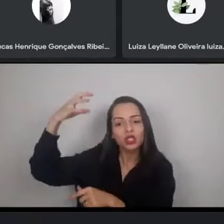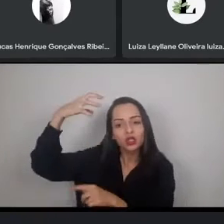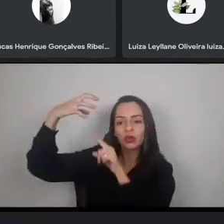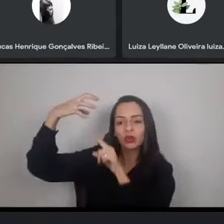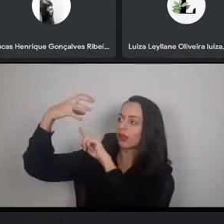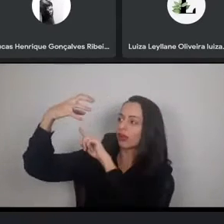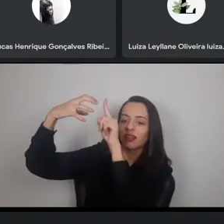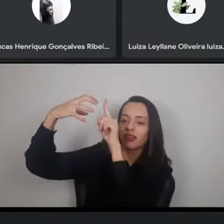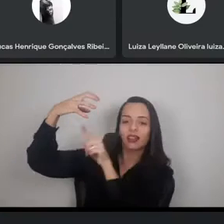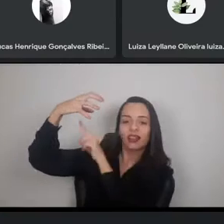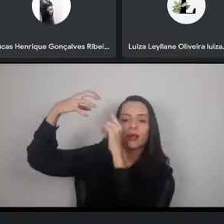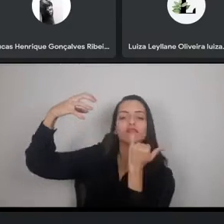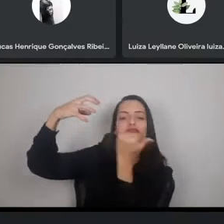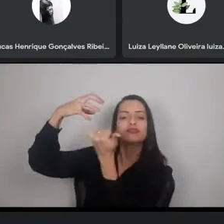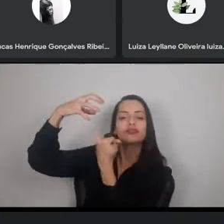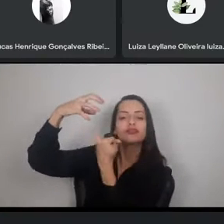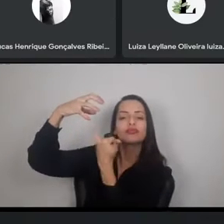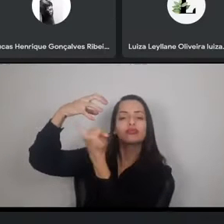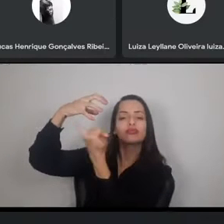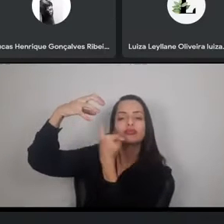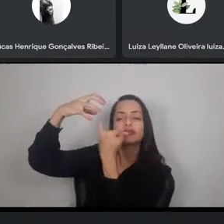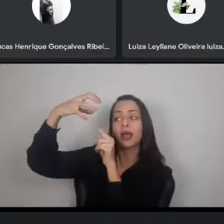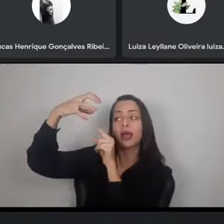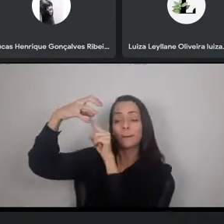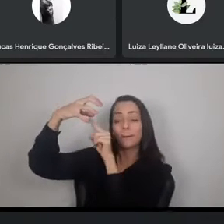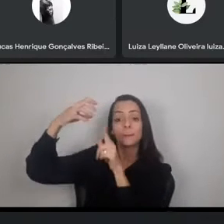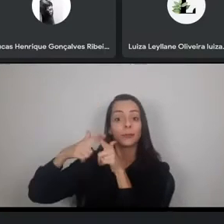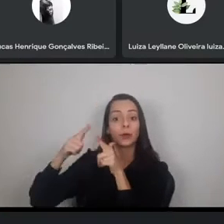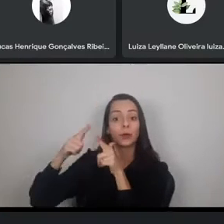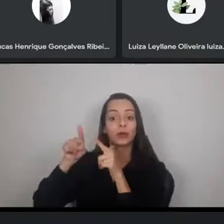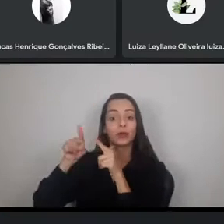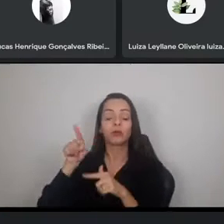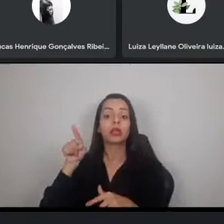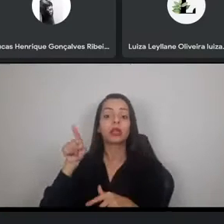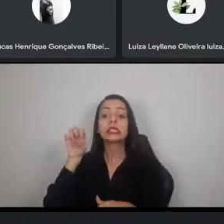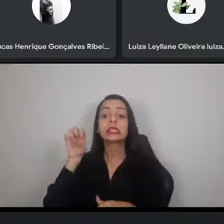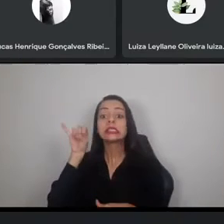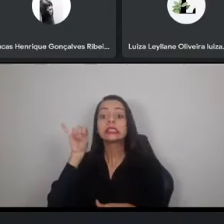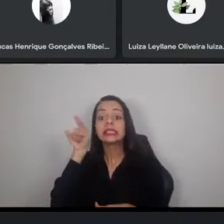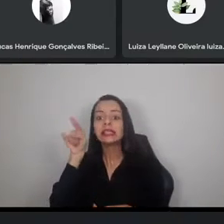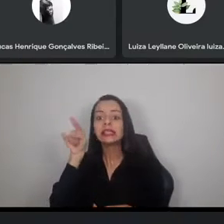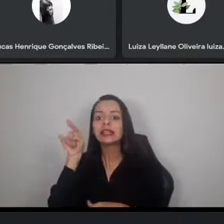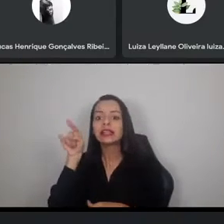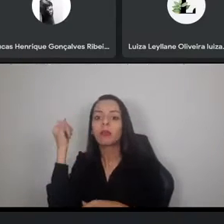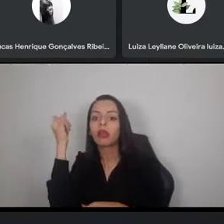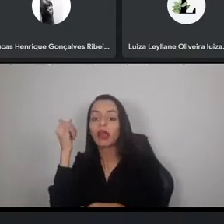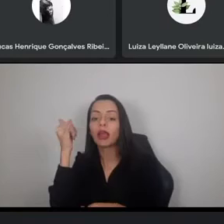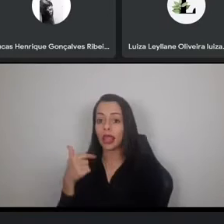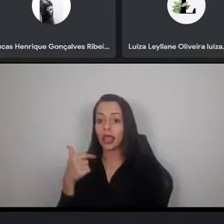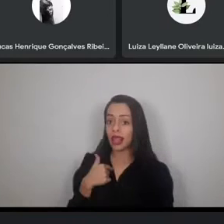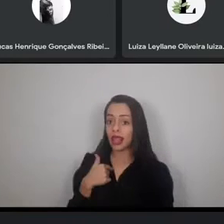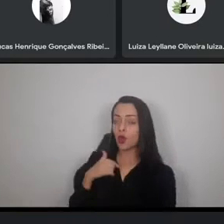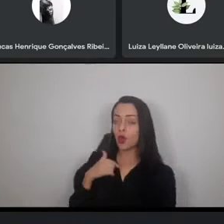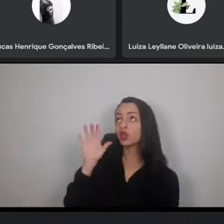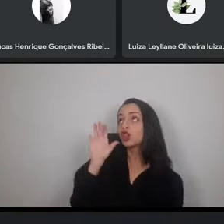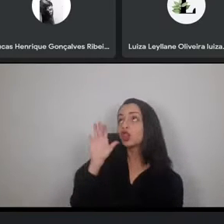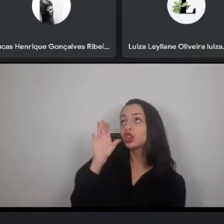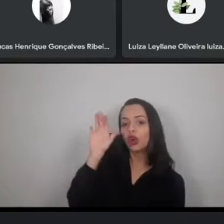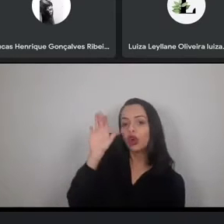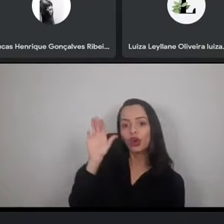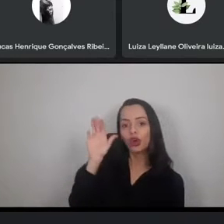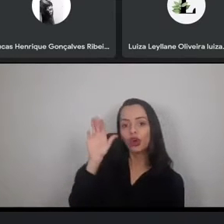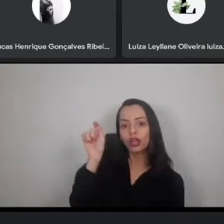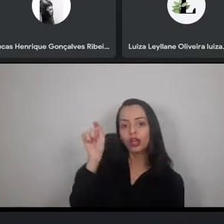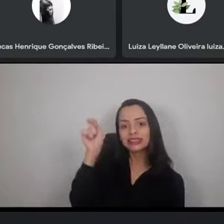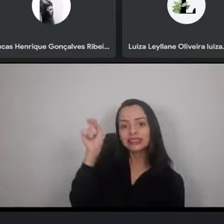um dispositivo residual para captar essa fuga de corrente, ao tocarmos no